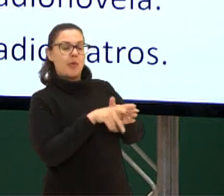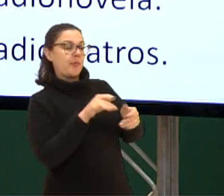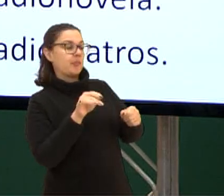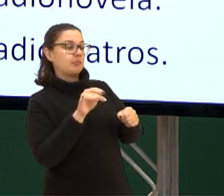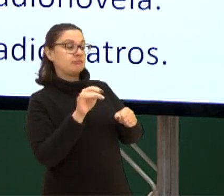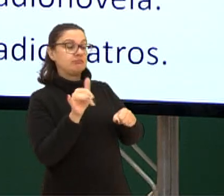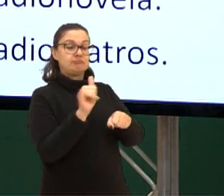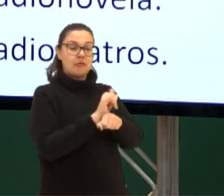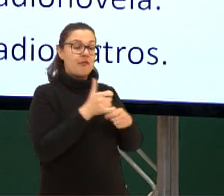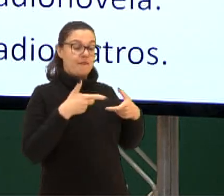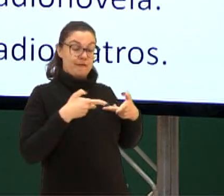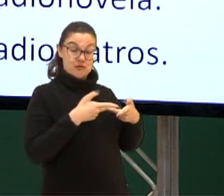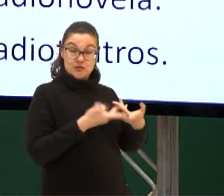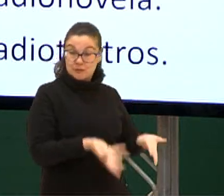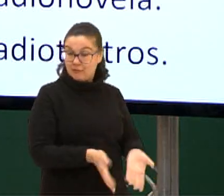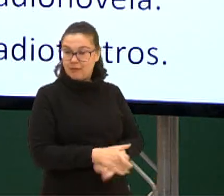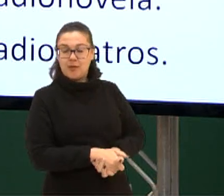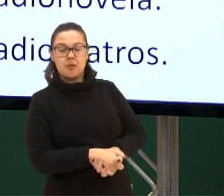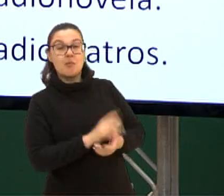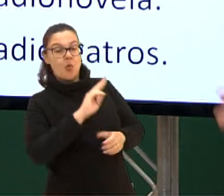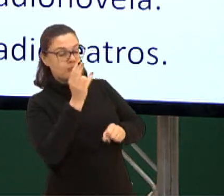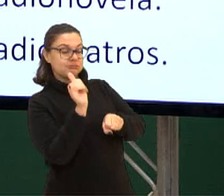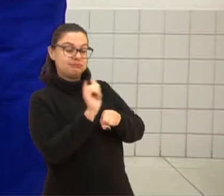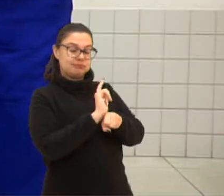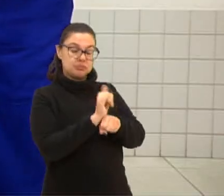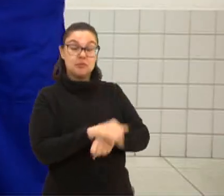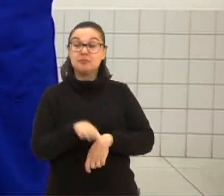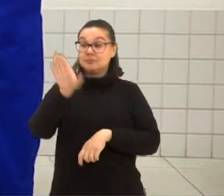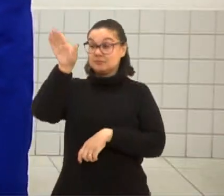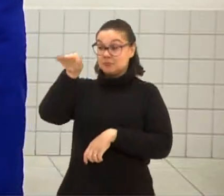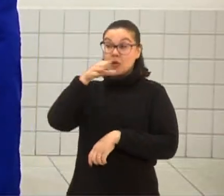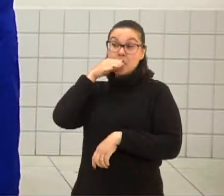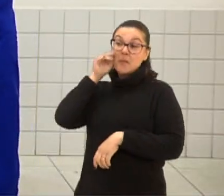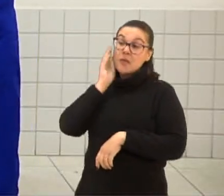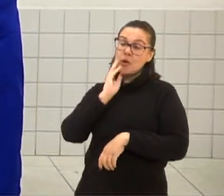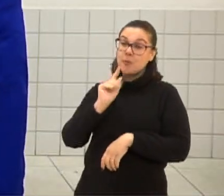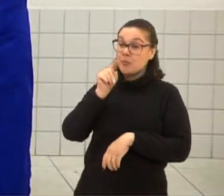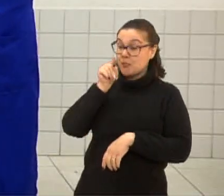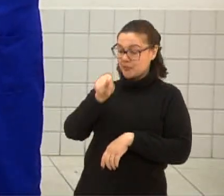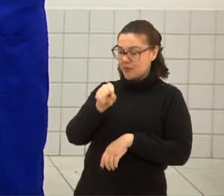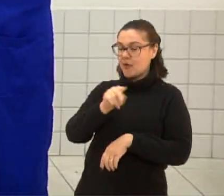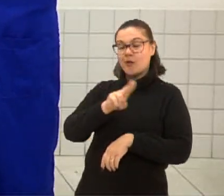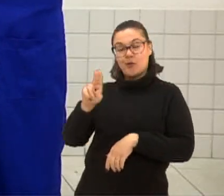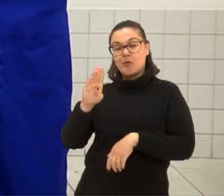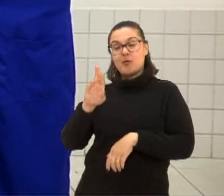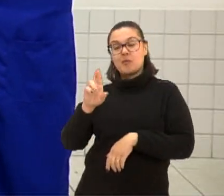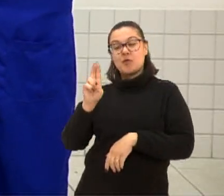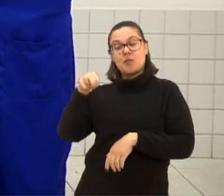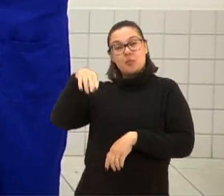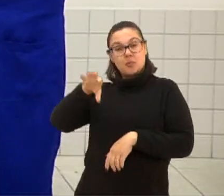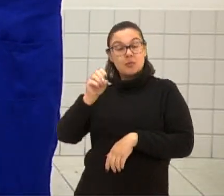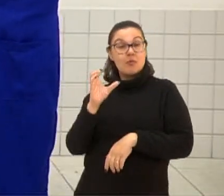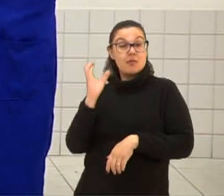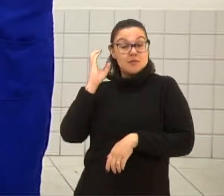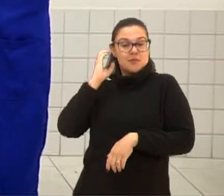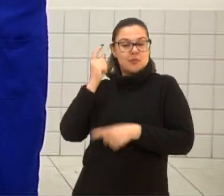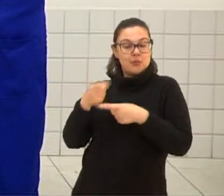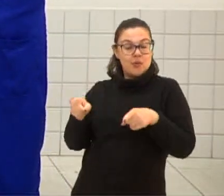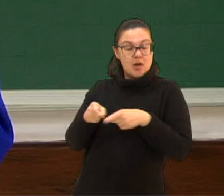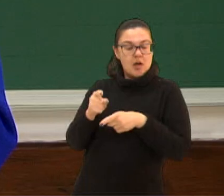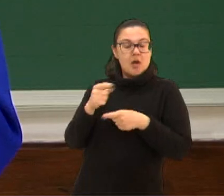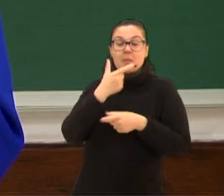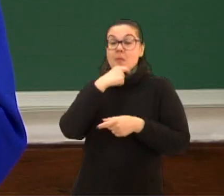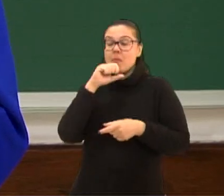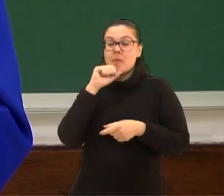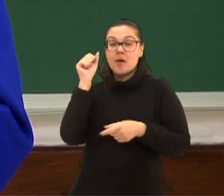com streamings de games, ou com os youtubers. Bruno, aqui um xará seu. Olha só. Eu escuto rádio quando os meus